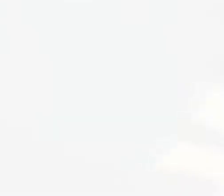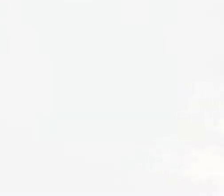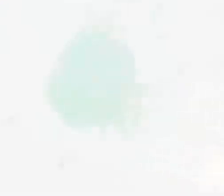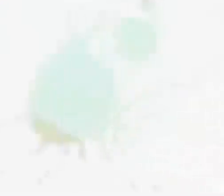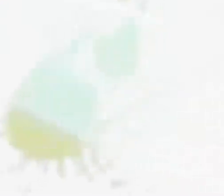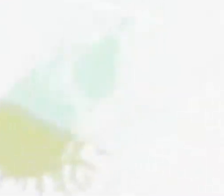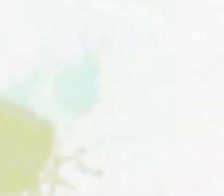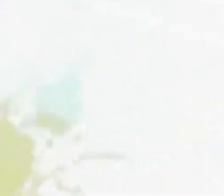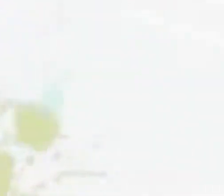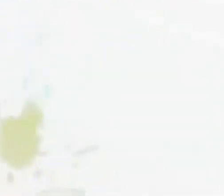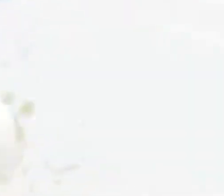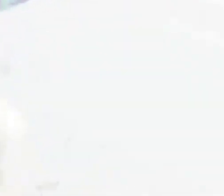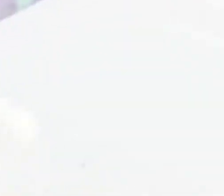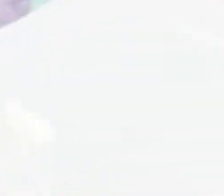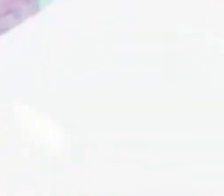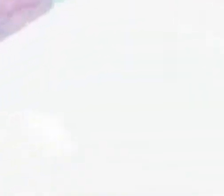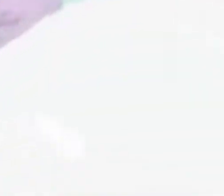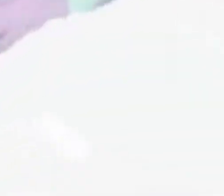Educação.